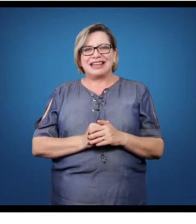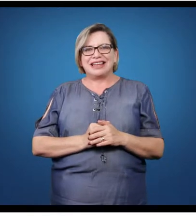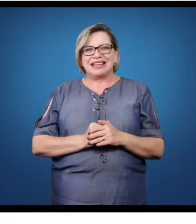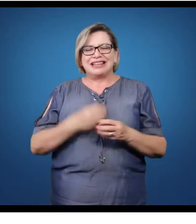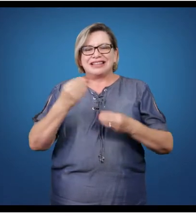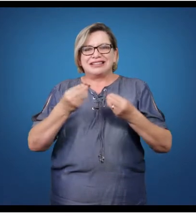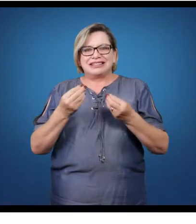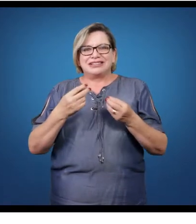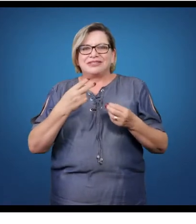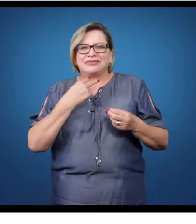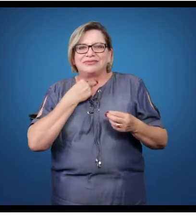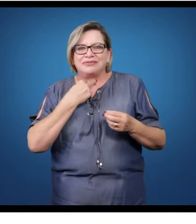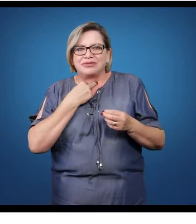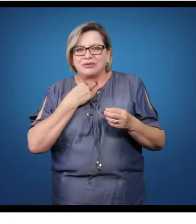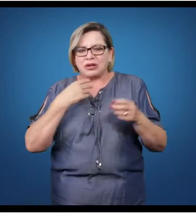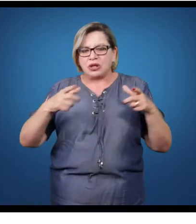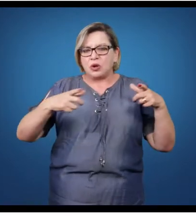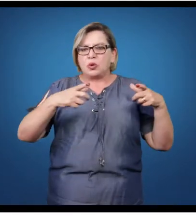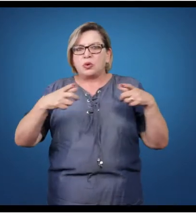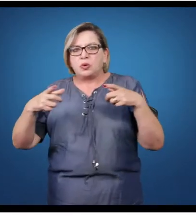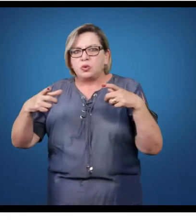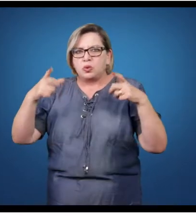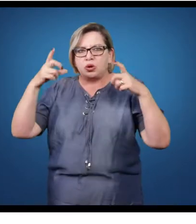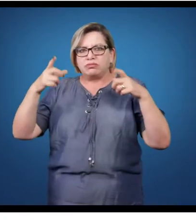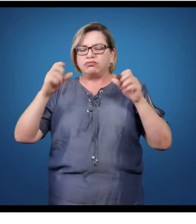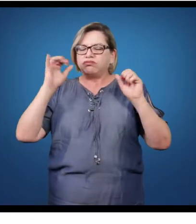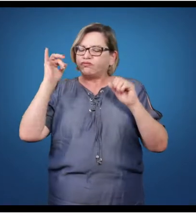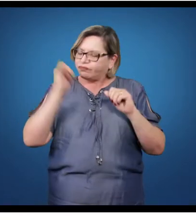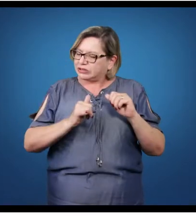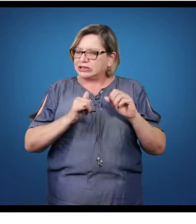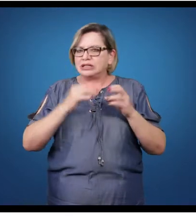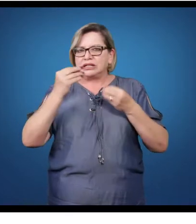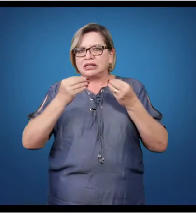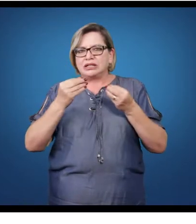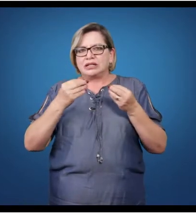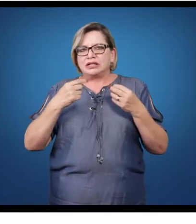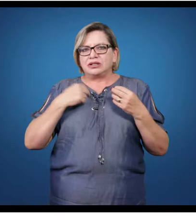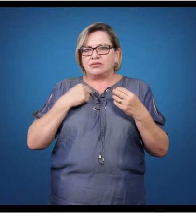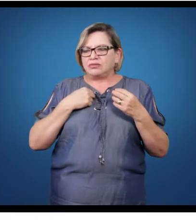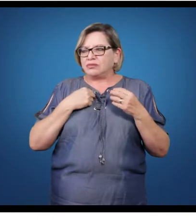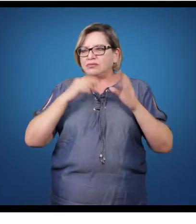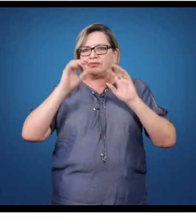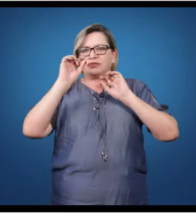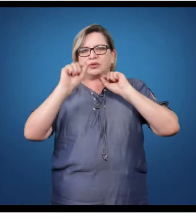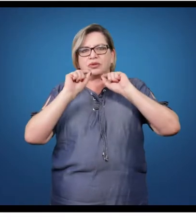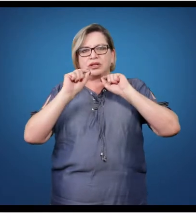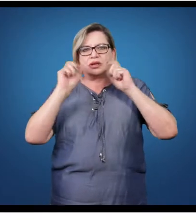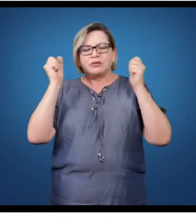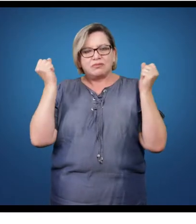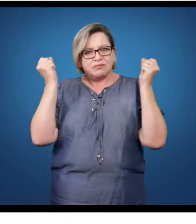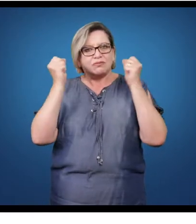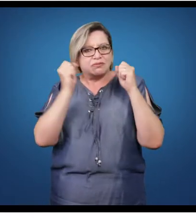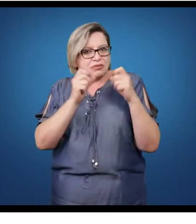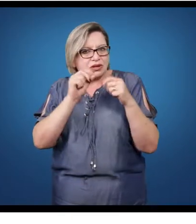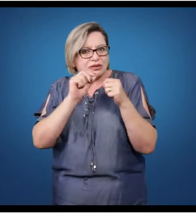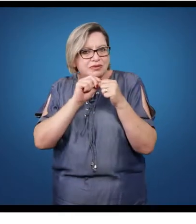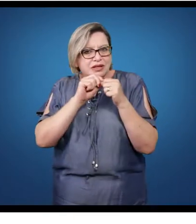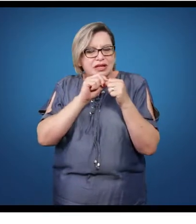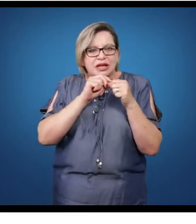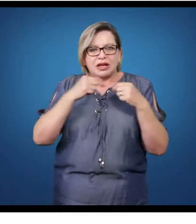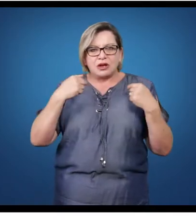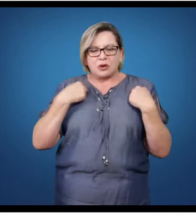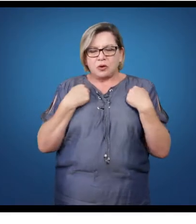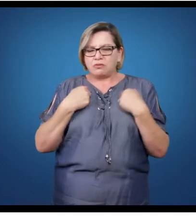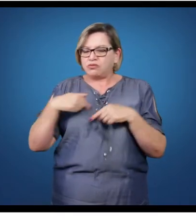não pode mexer o artigo retomando não pode trabalhar com arco única coisa que pode fazer o corpo